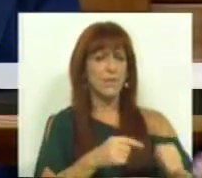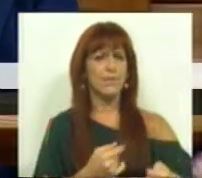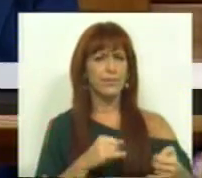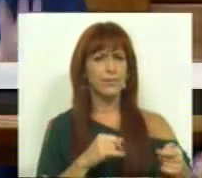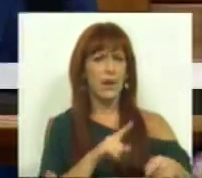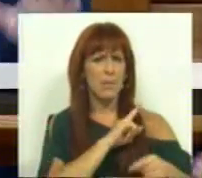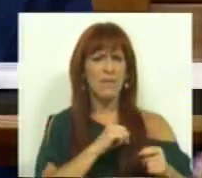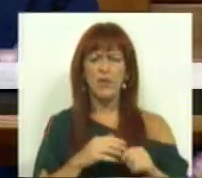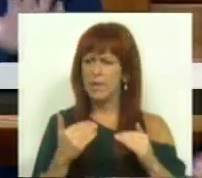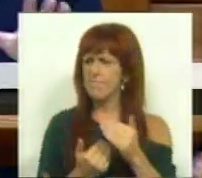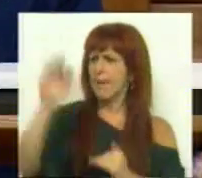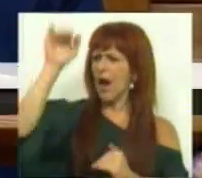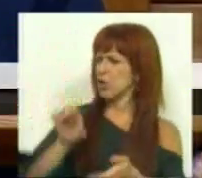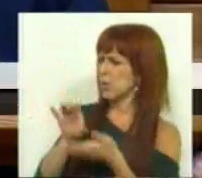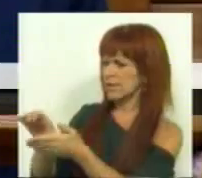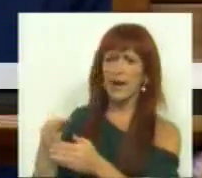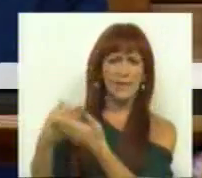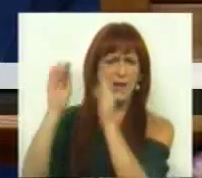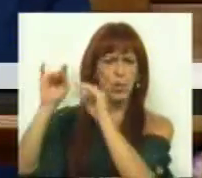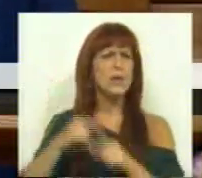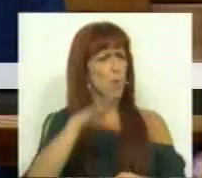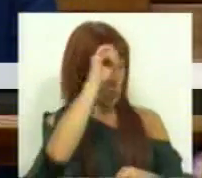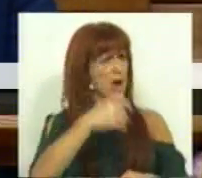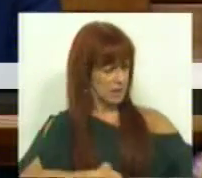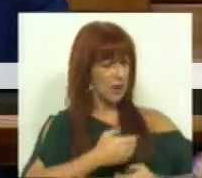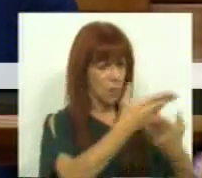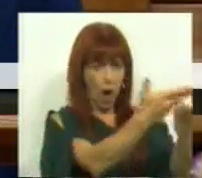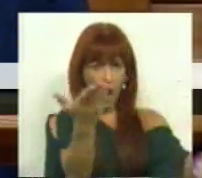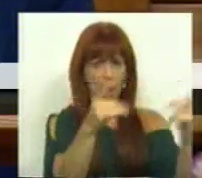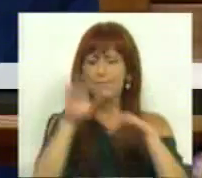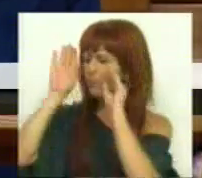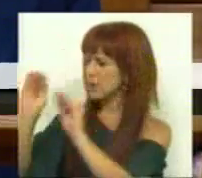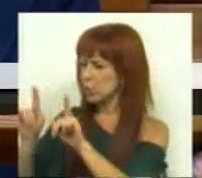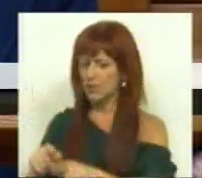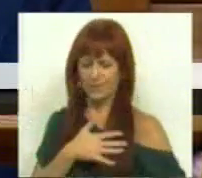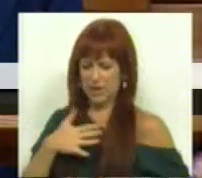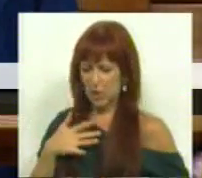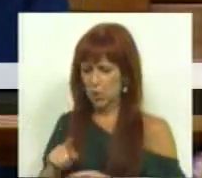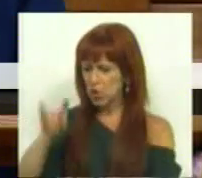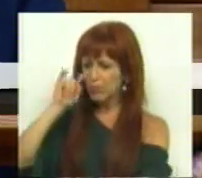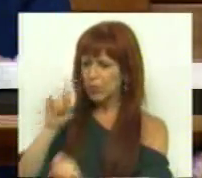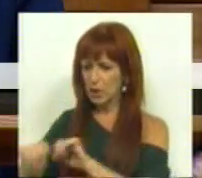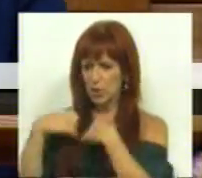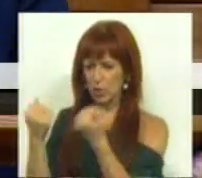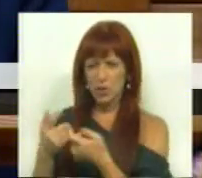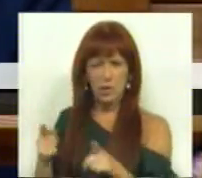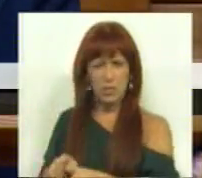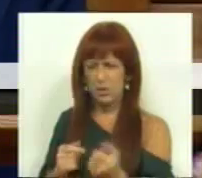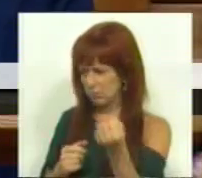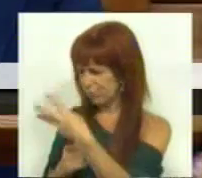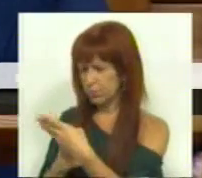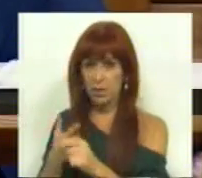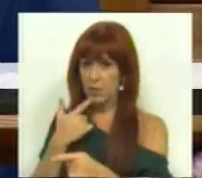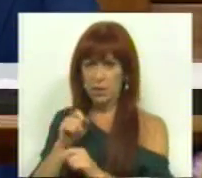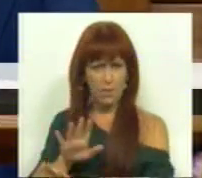investimos em educação. Isto para o Governo faz todo o sentido. Mas educação, saúde, proteção social são luxos